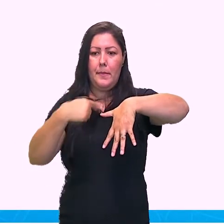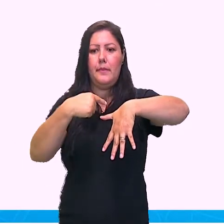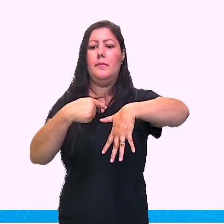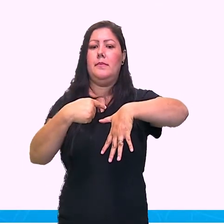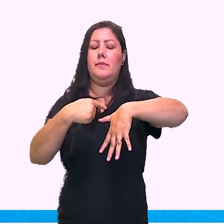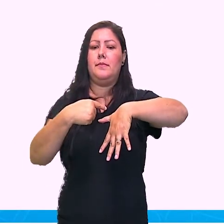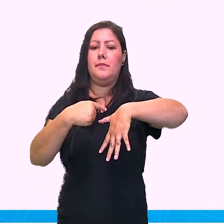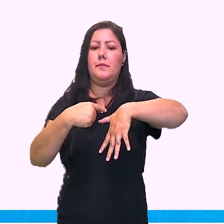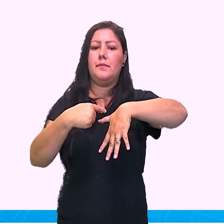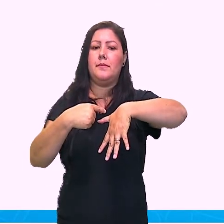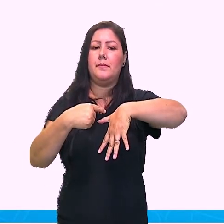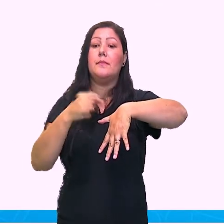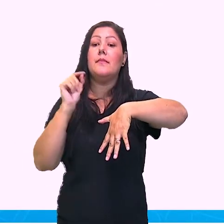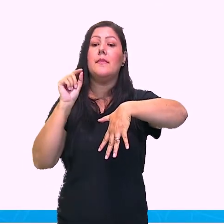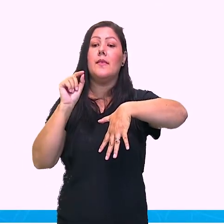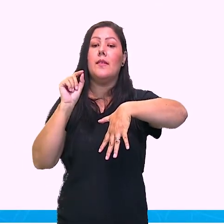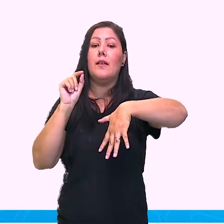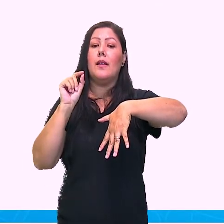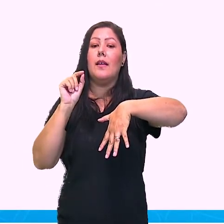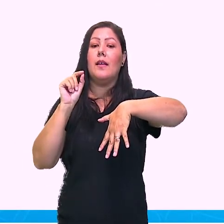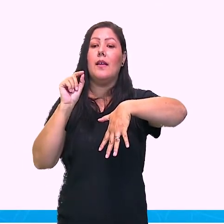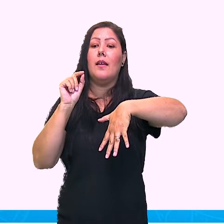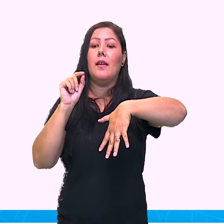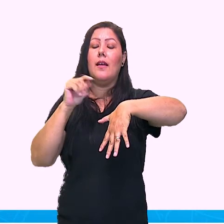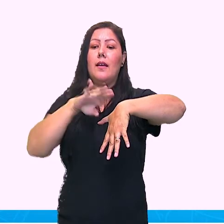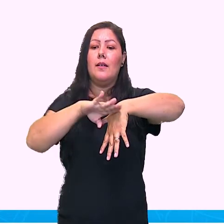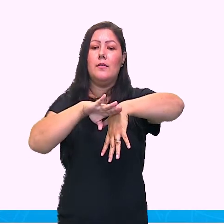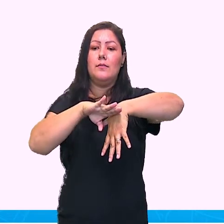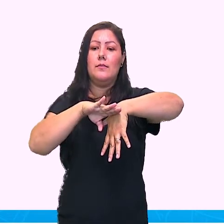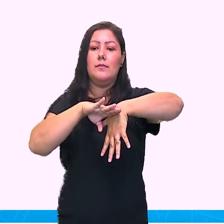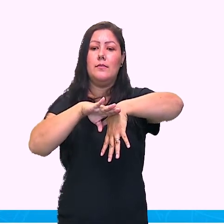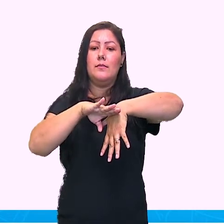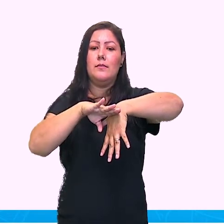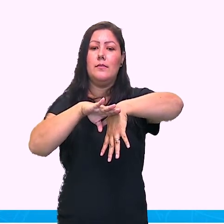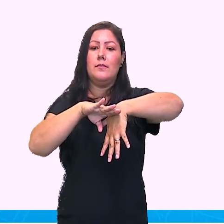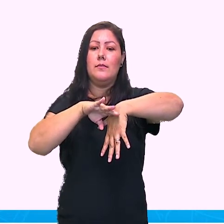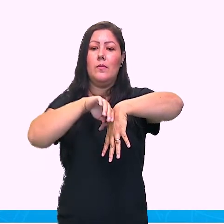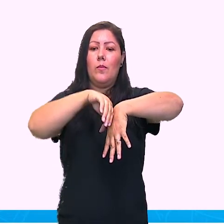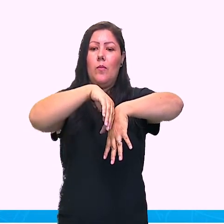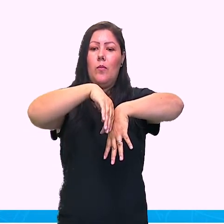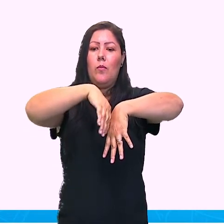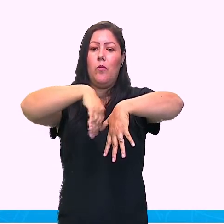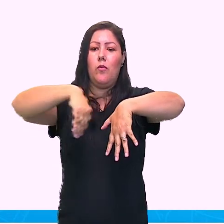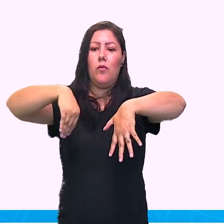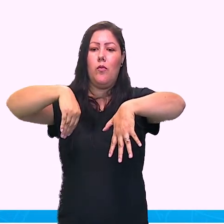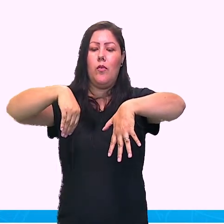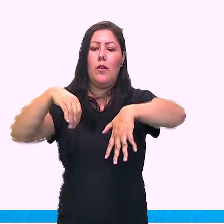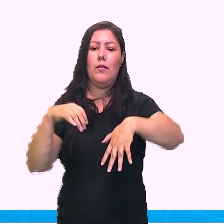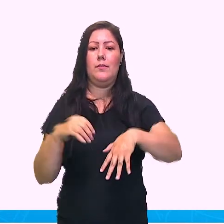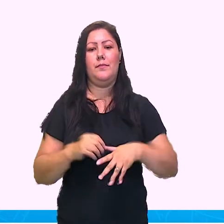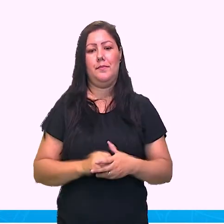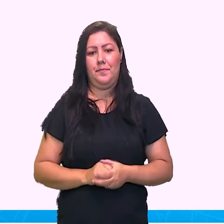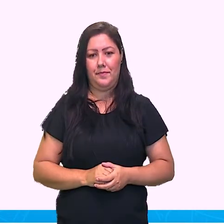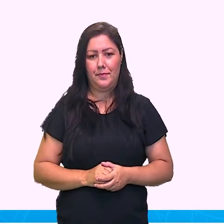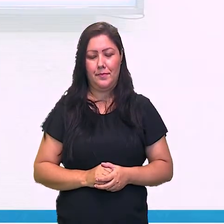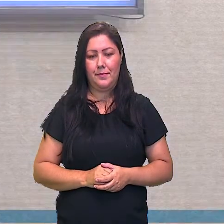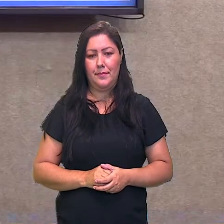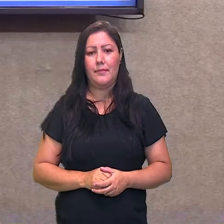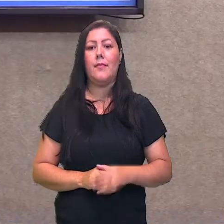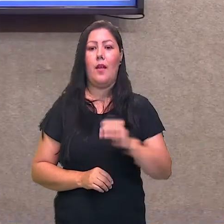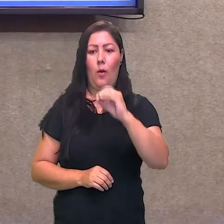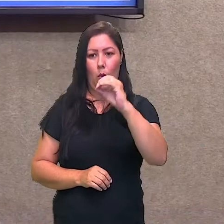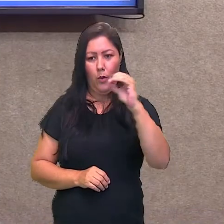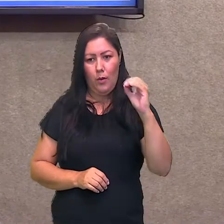Todo o território do Brasil está no hemisfério oeste. Isso é